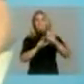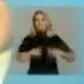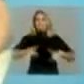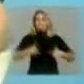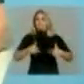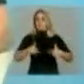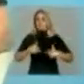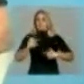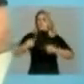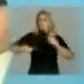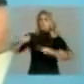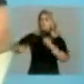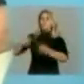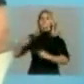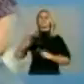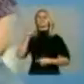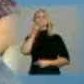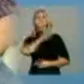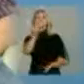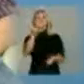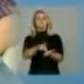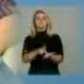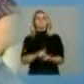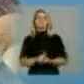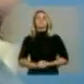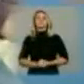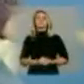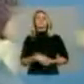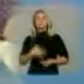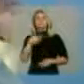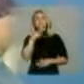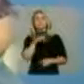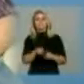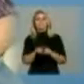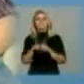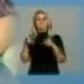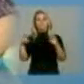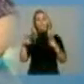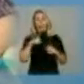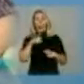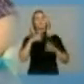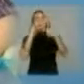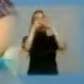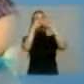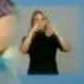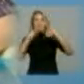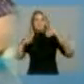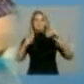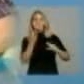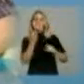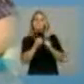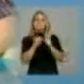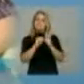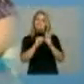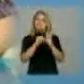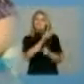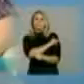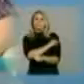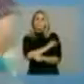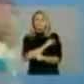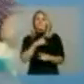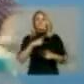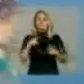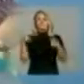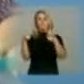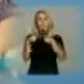peitava, argumentava. É. E conseguia. Eu acho que, como o Arthur falou, tem um museu, né, que estão querendo fazer no Rio, né, que tem uma